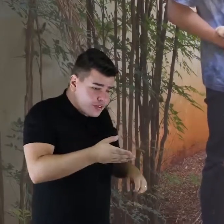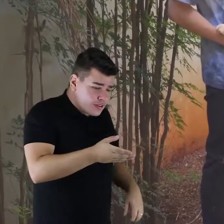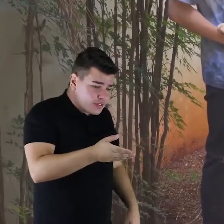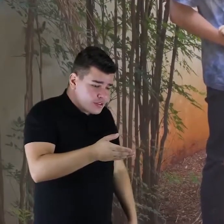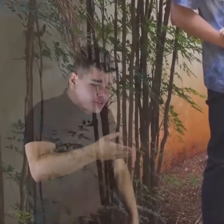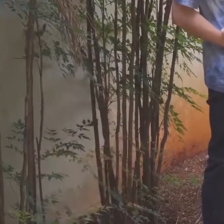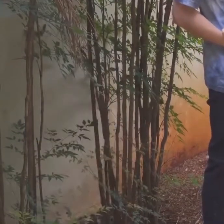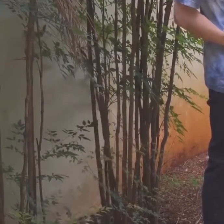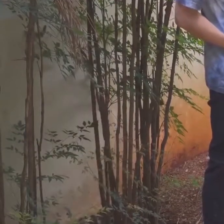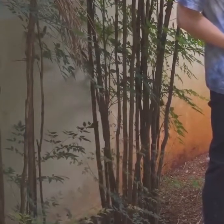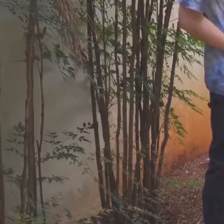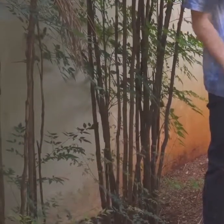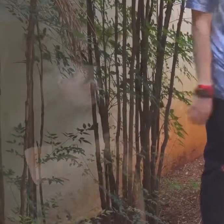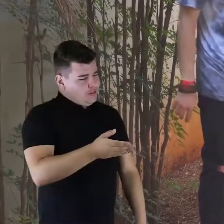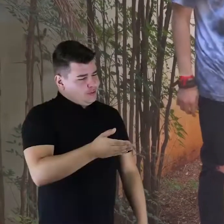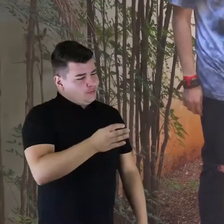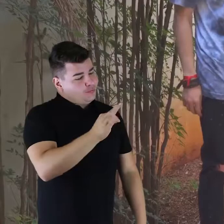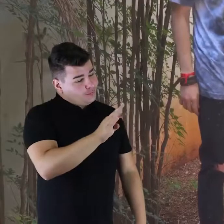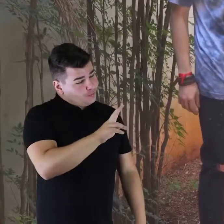novamente.